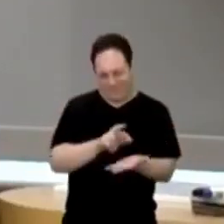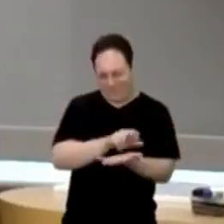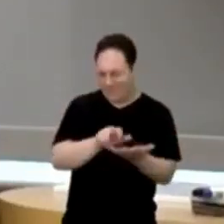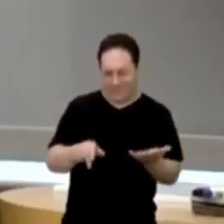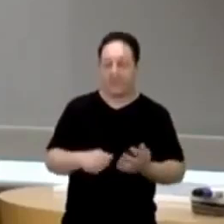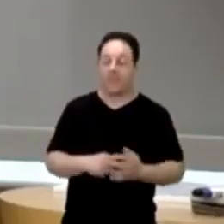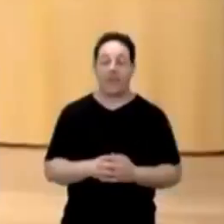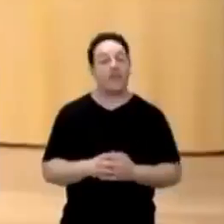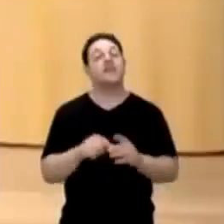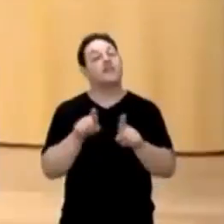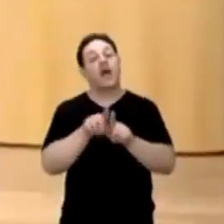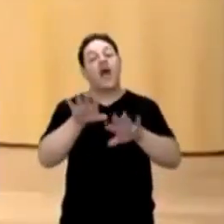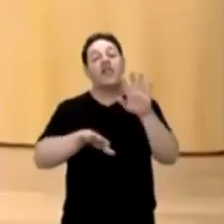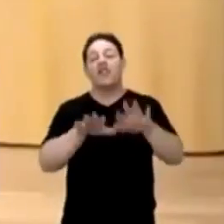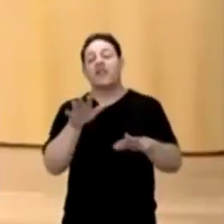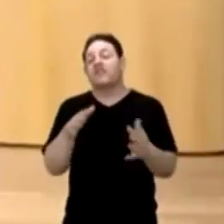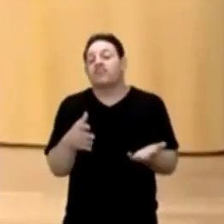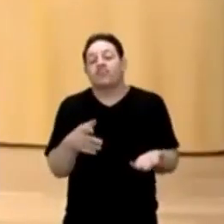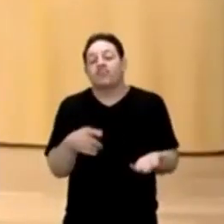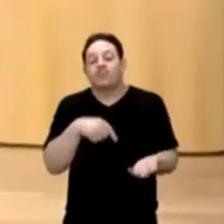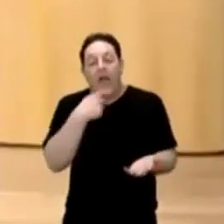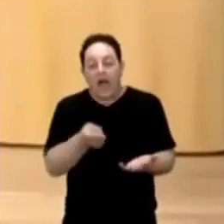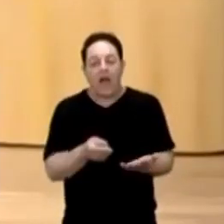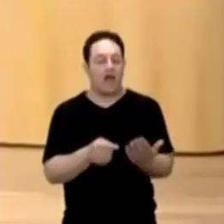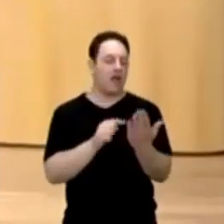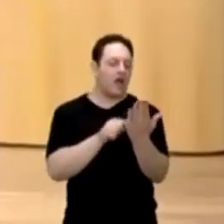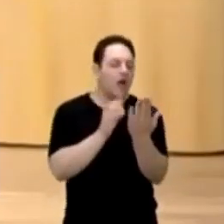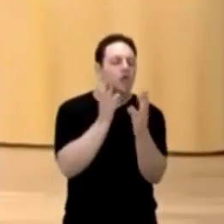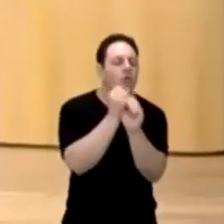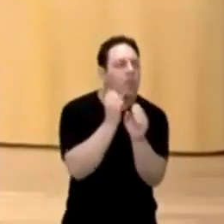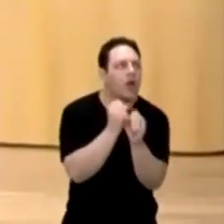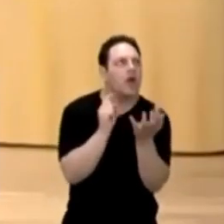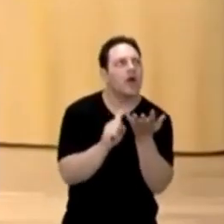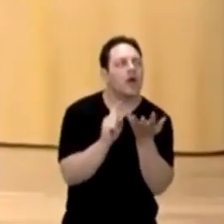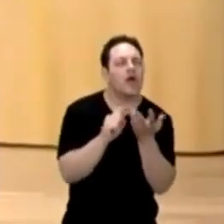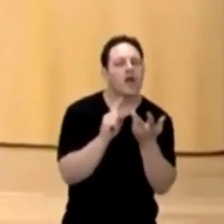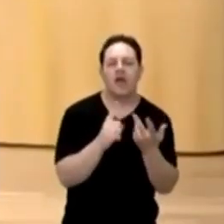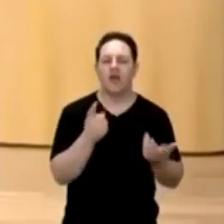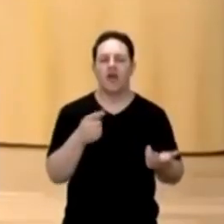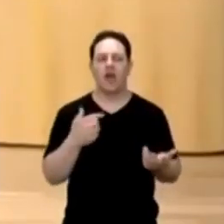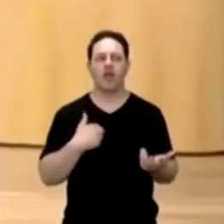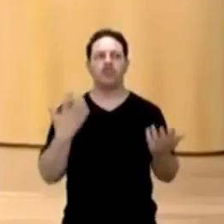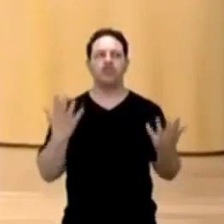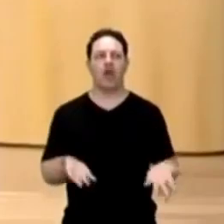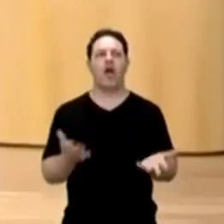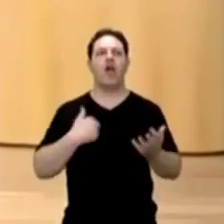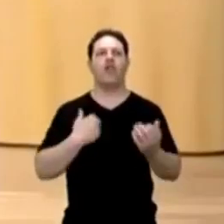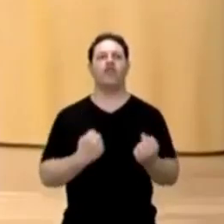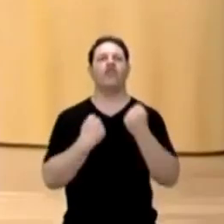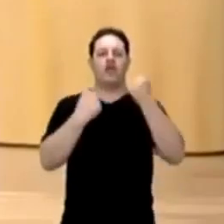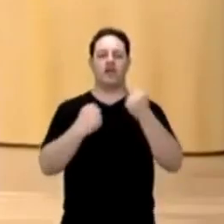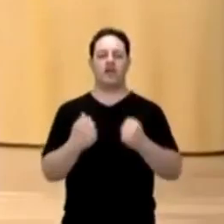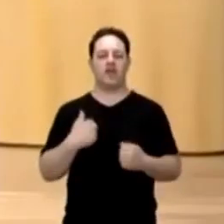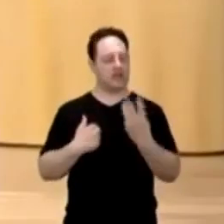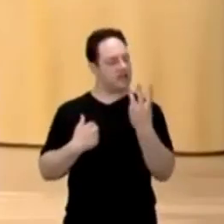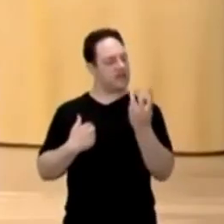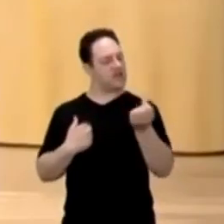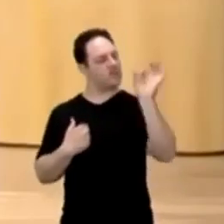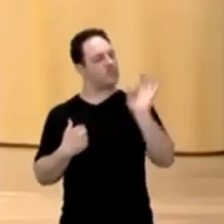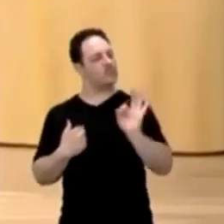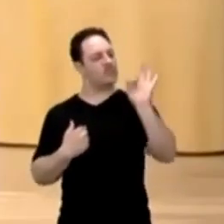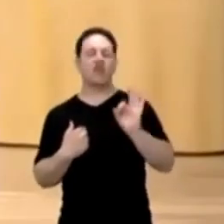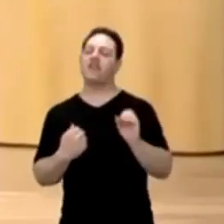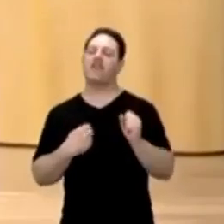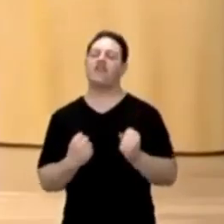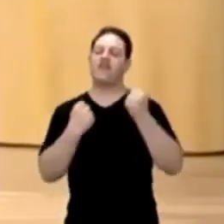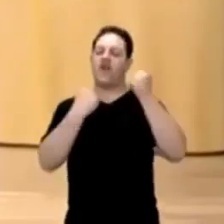E são coisas que nem sempre a gente consegue numerar, assim, né? Estou mais forte. Estou 36% mais forte. É. Não